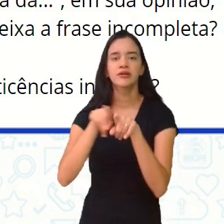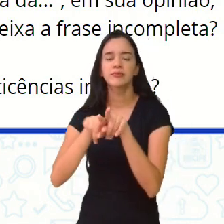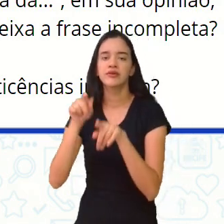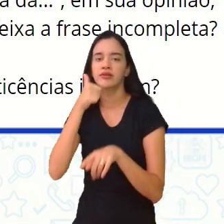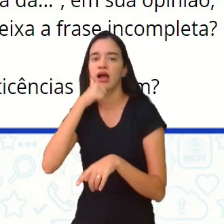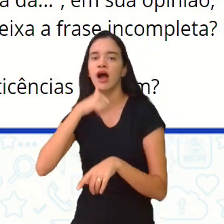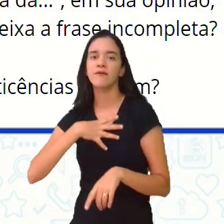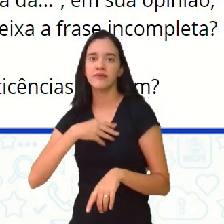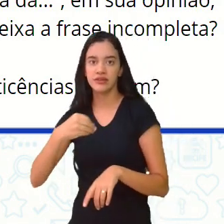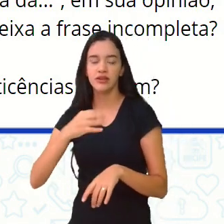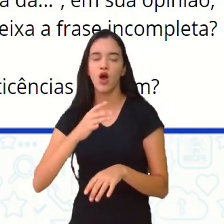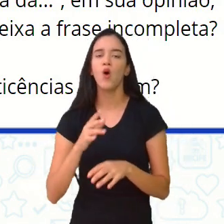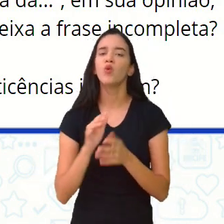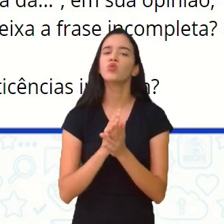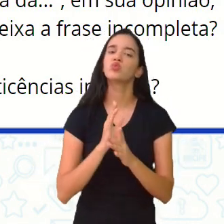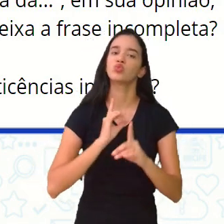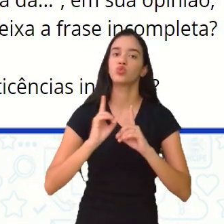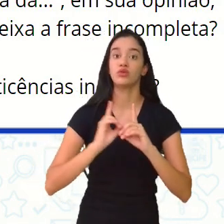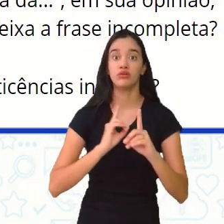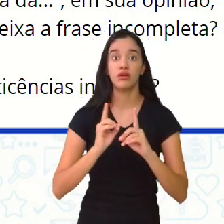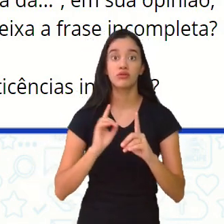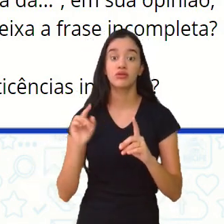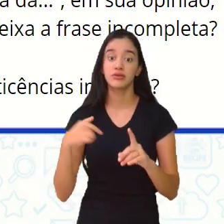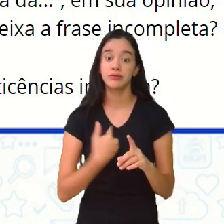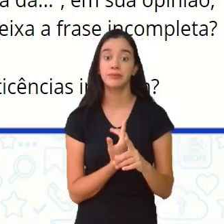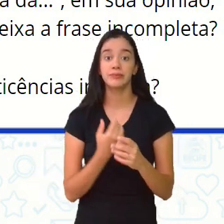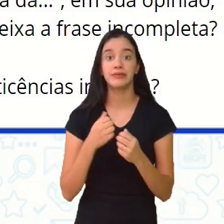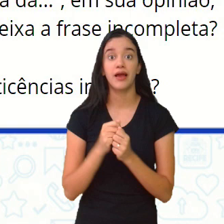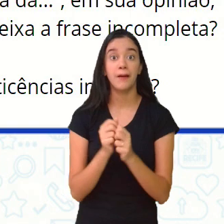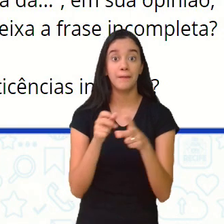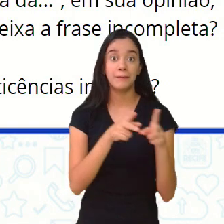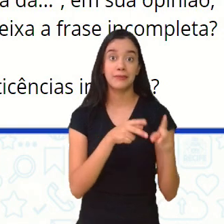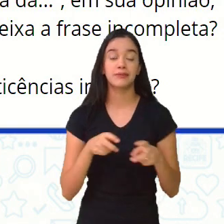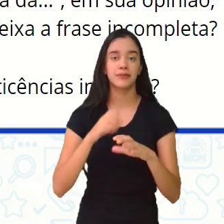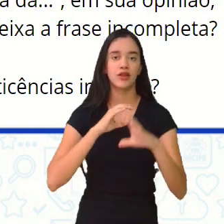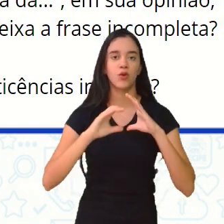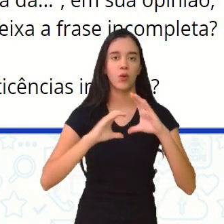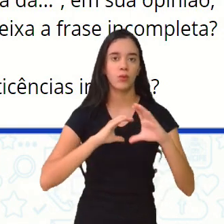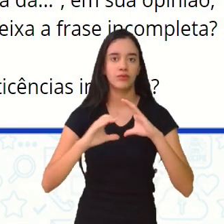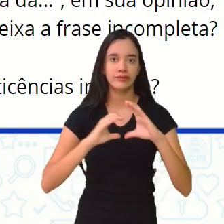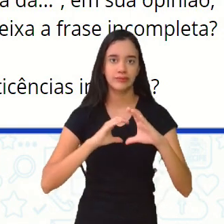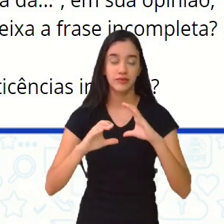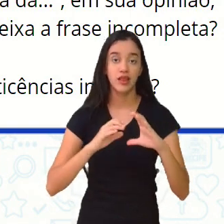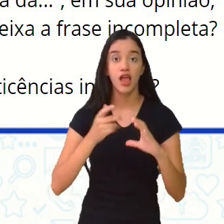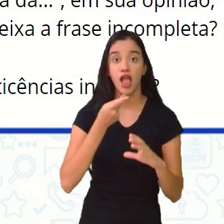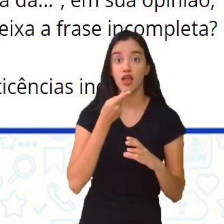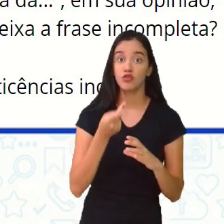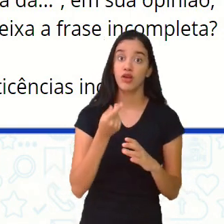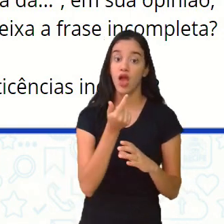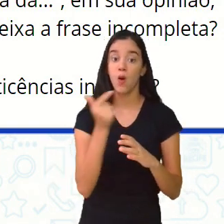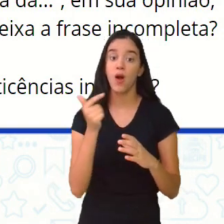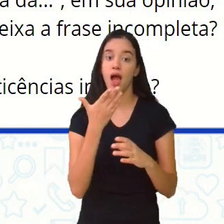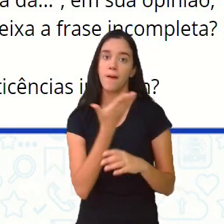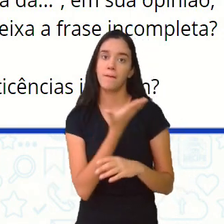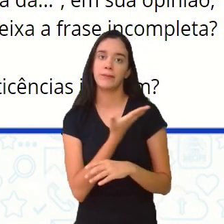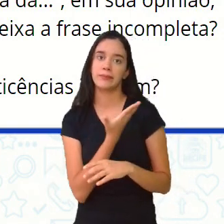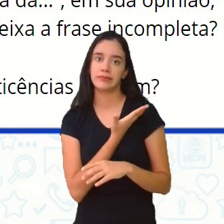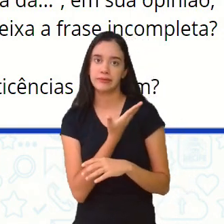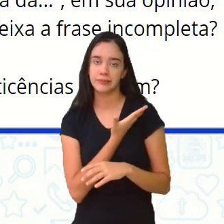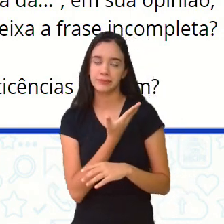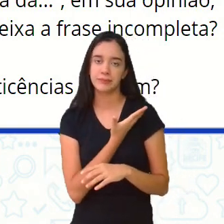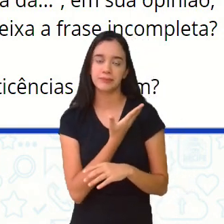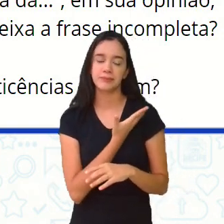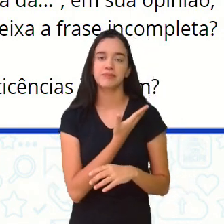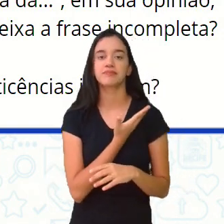diálogo, nós percebemos, não é, a comunicação entre 3 interlocutores que aparecem, não é? Eu citei a outra amiga, que a mãe cita o